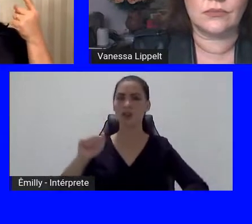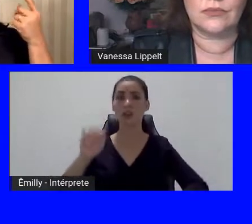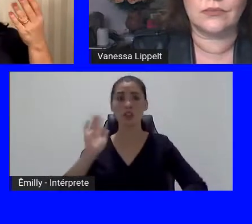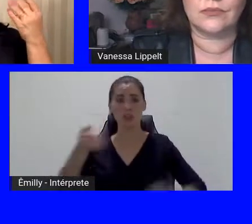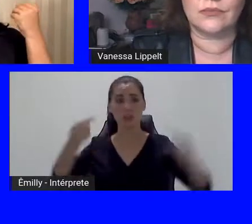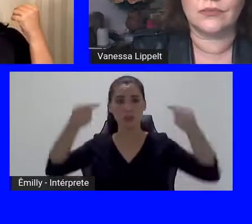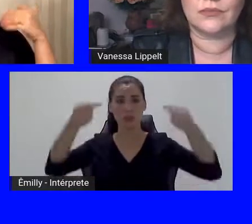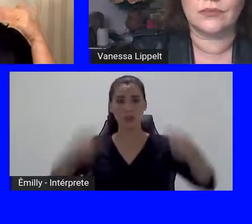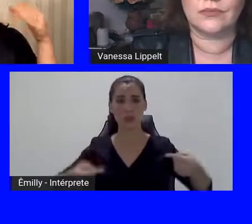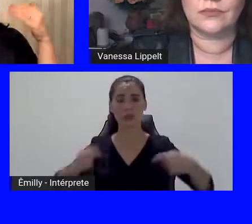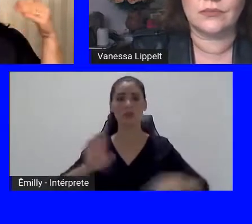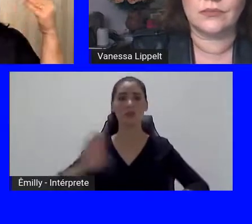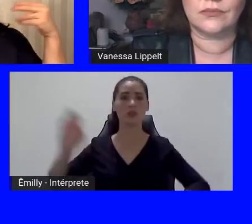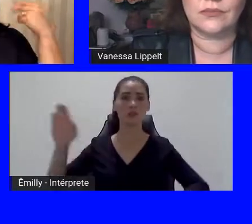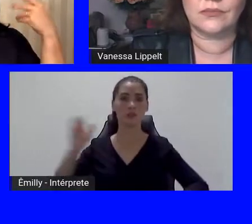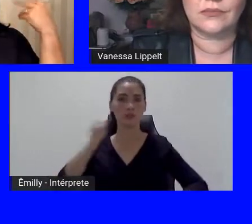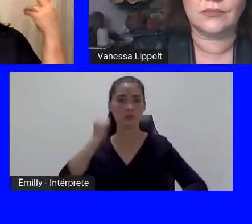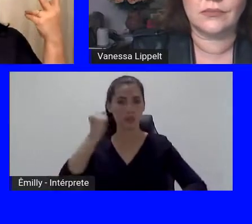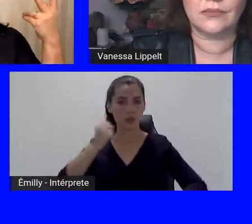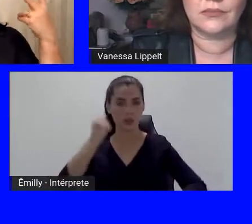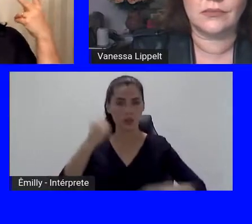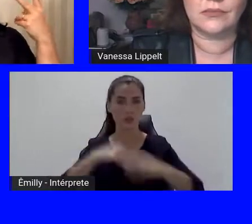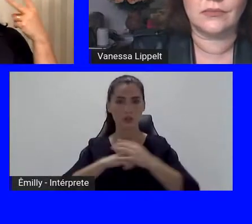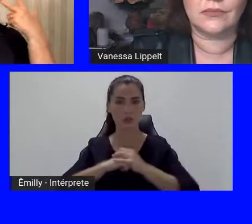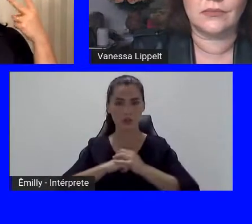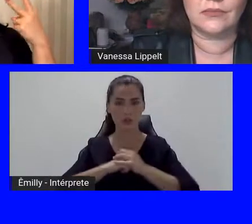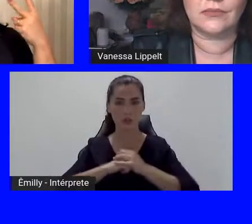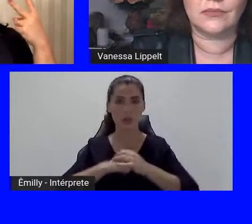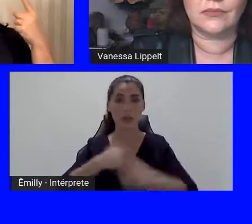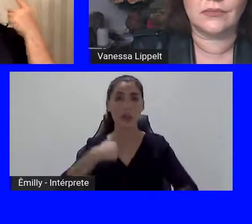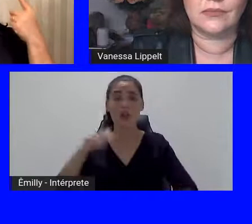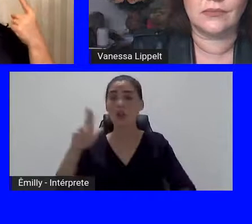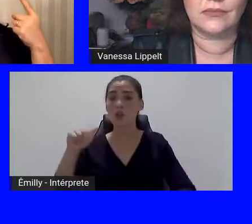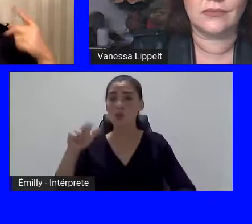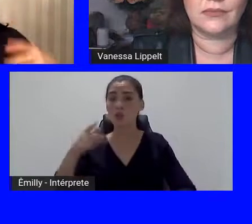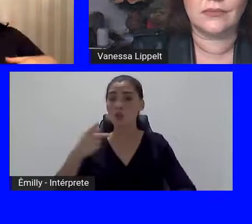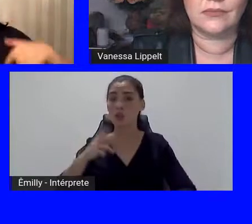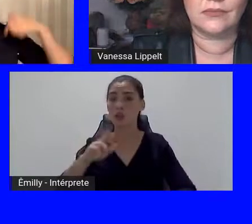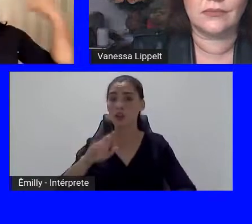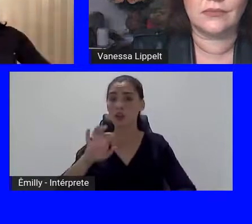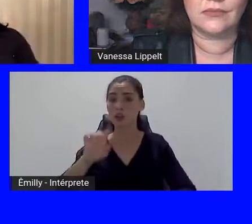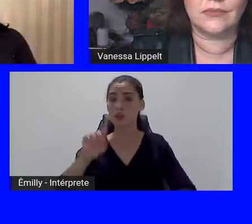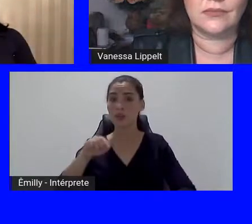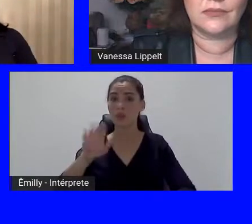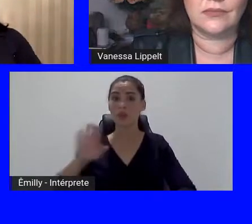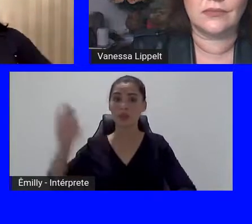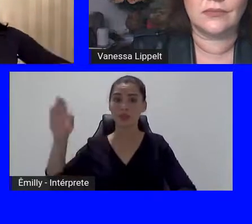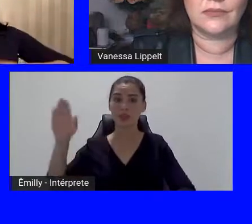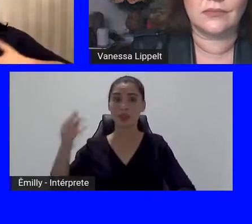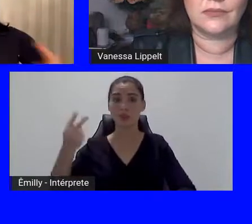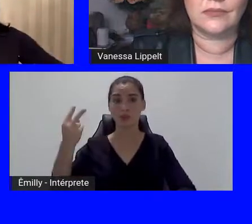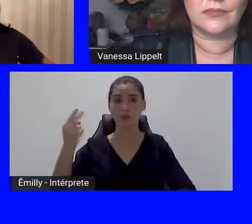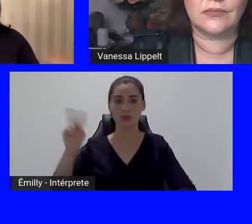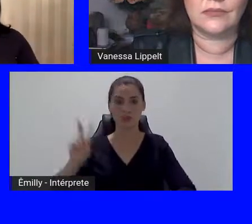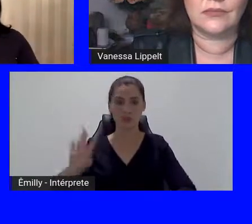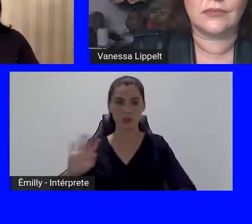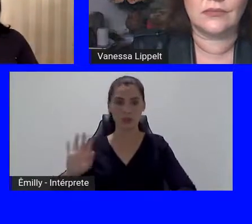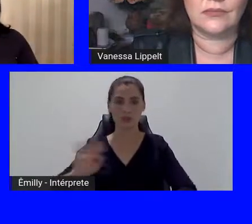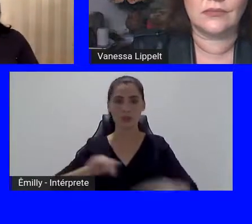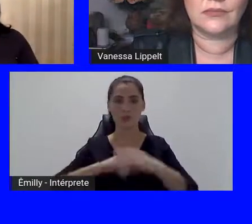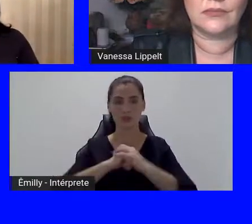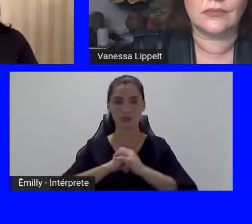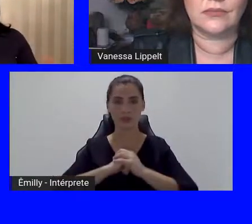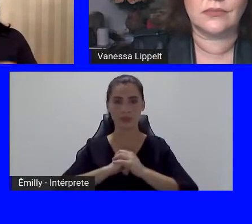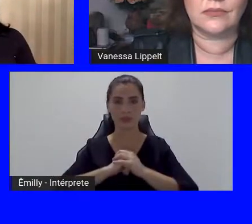né, até o Sardinha fez uma observação, na verdade eu nunca fui pré-candidata duas vezes, eu fui uma vez só. Eu perdi dentro da bancada, depois eu fiz um